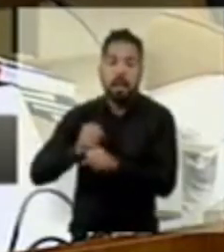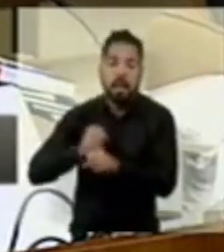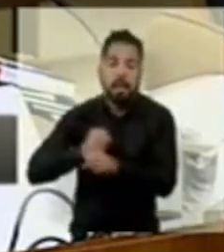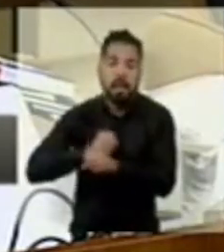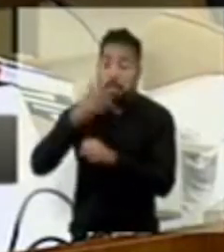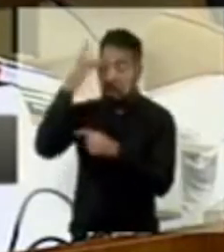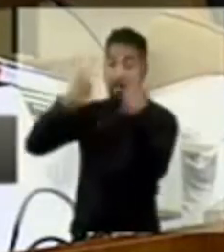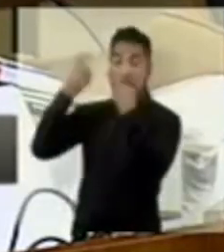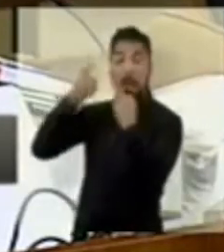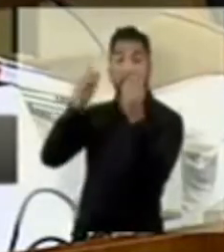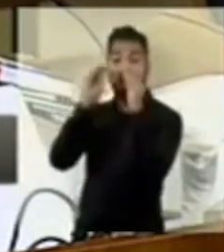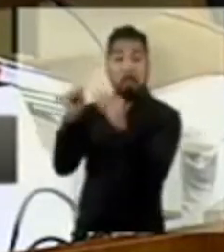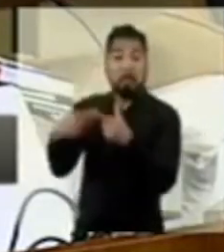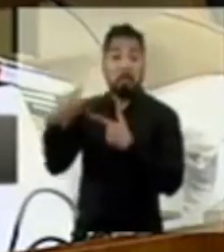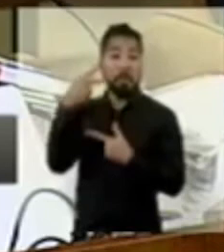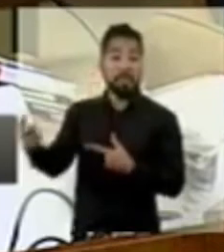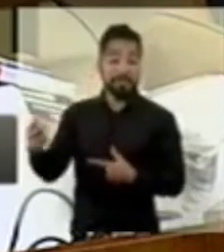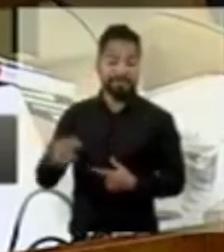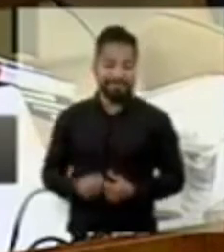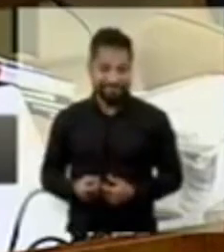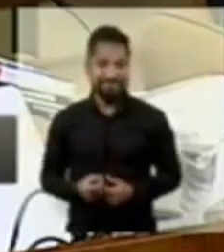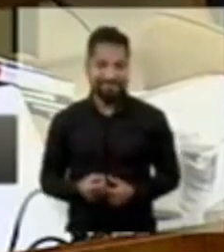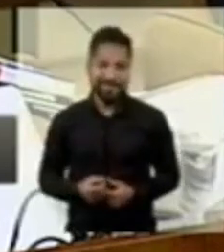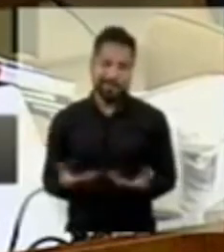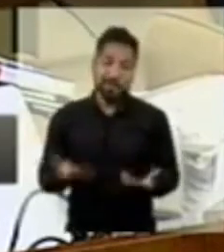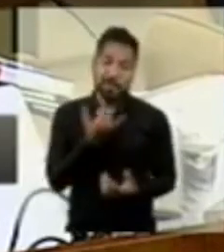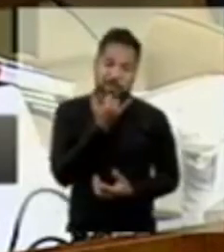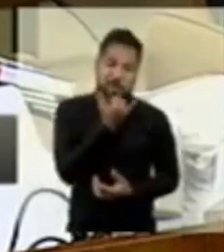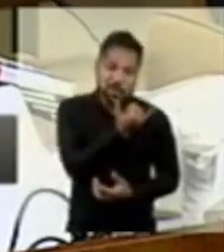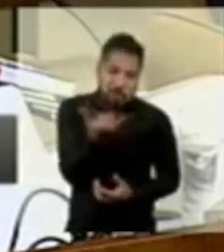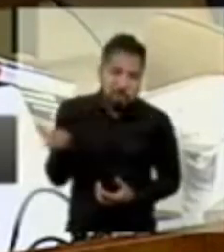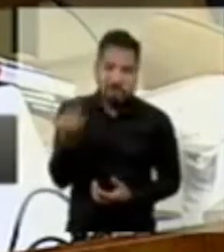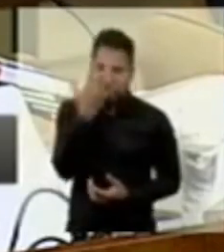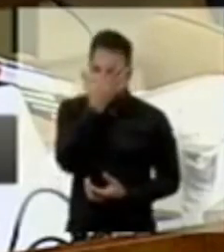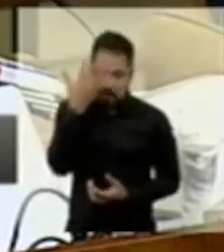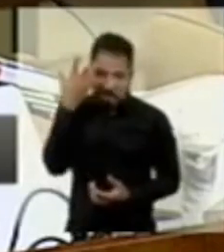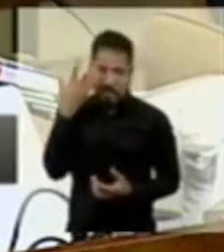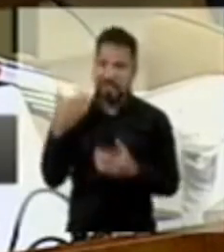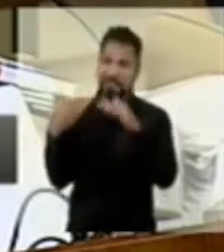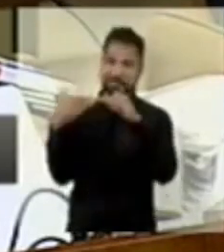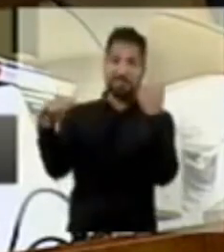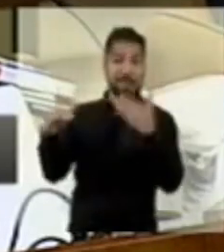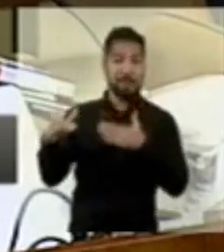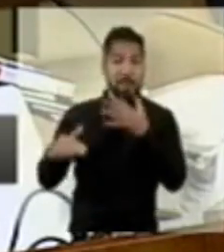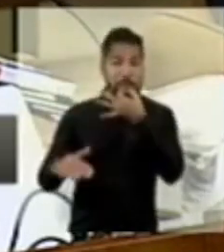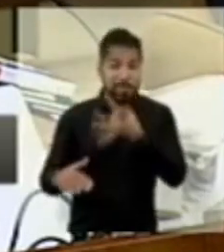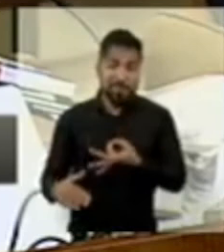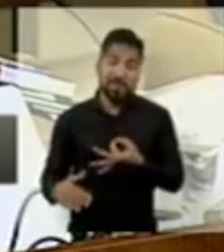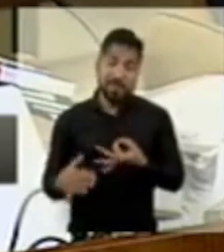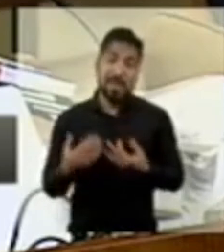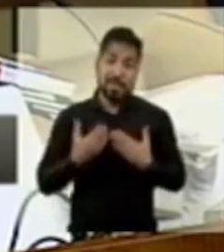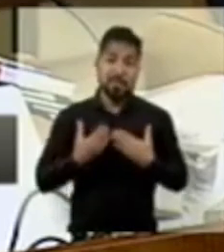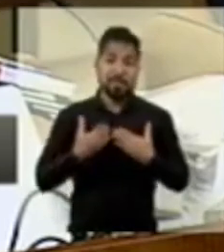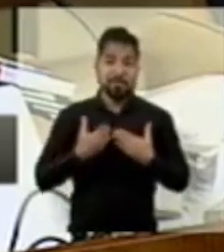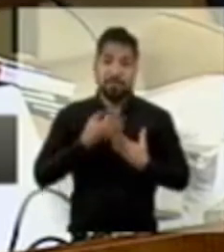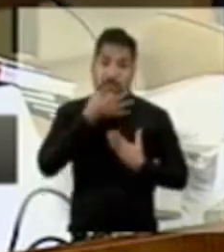eles há portanto com todas as velhas de quem pensa diferente eu considero uma leitura